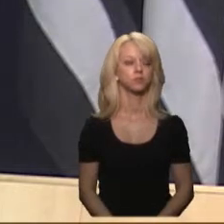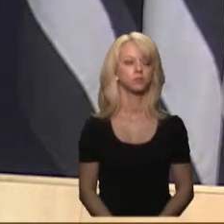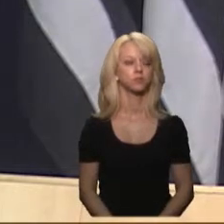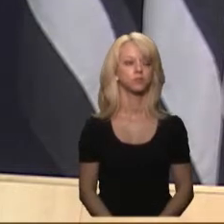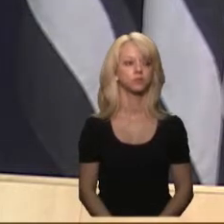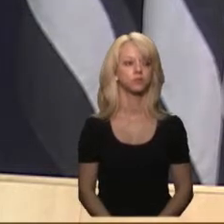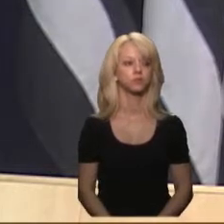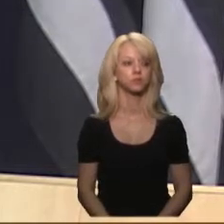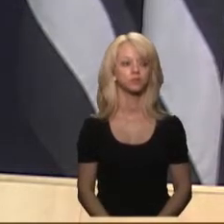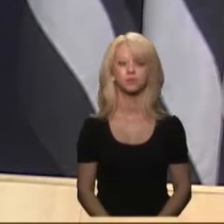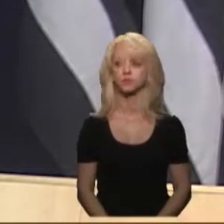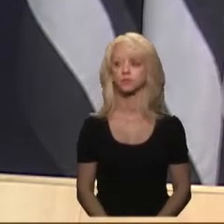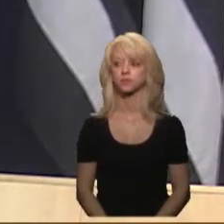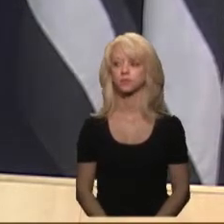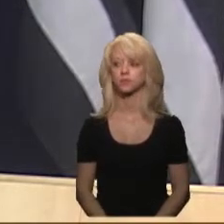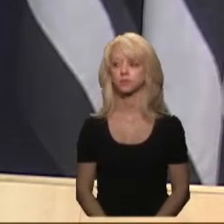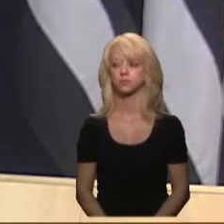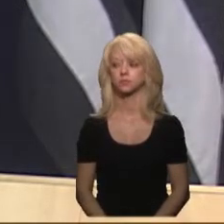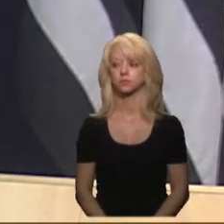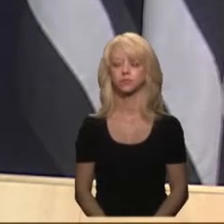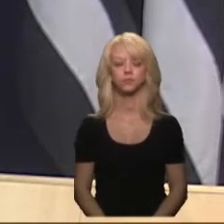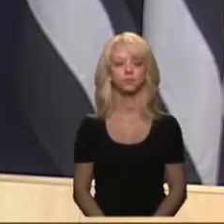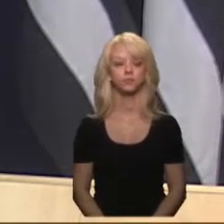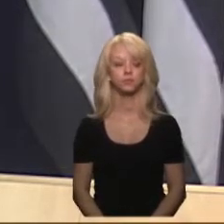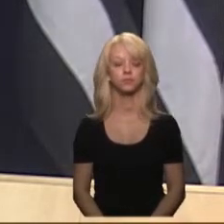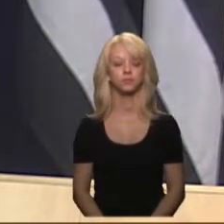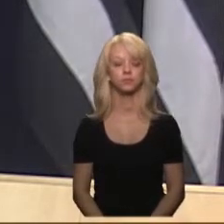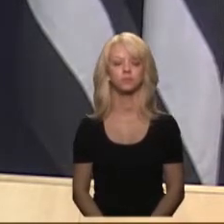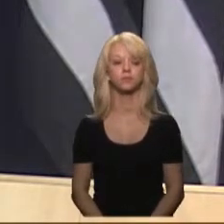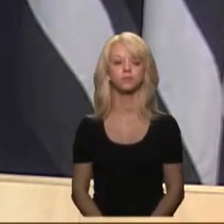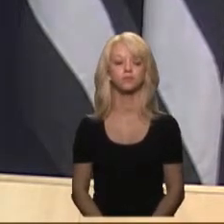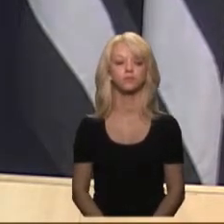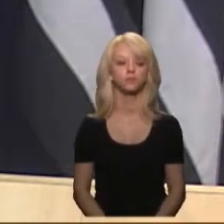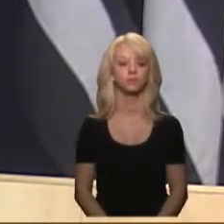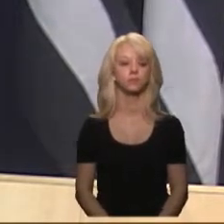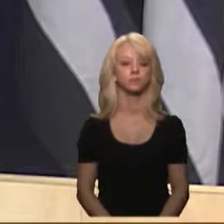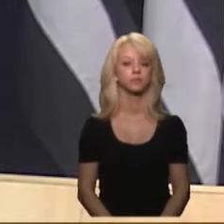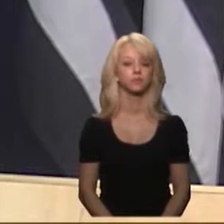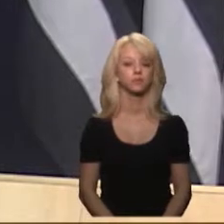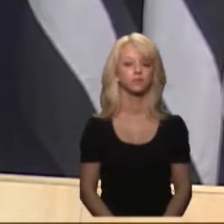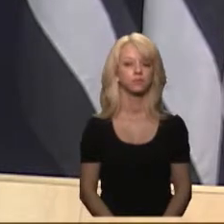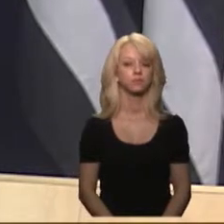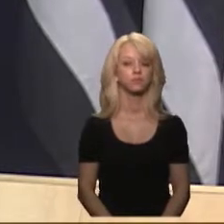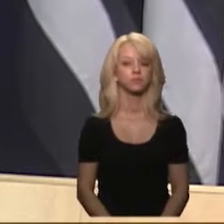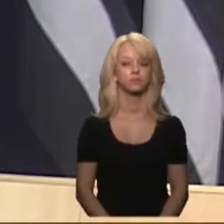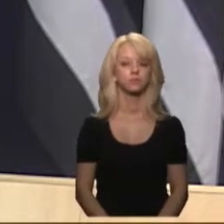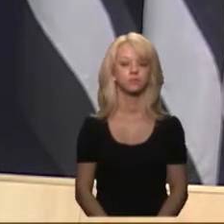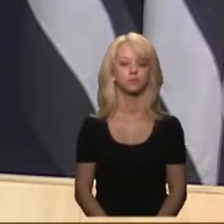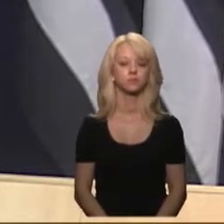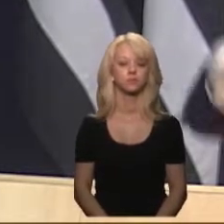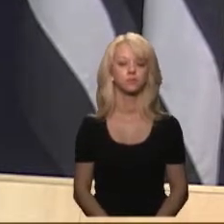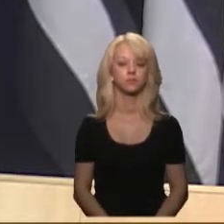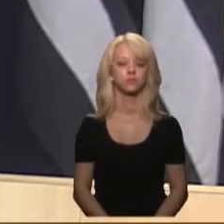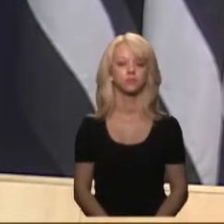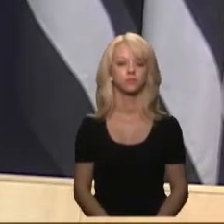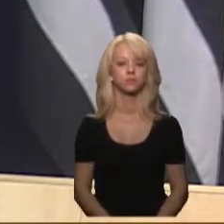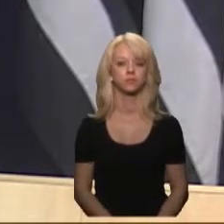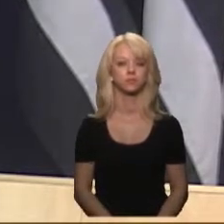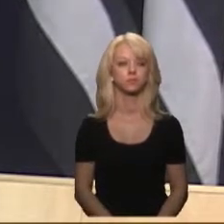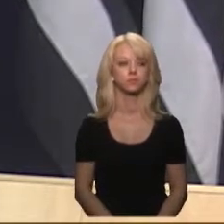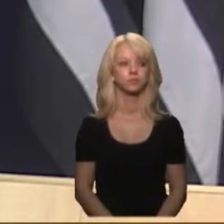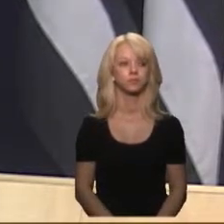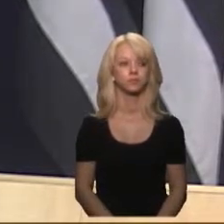gente coloca que deve prever dentro dessa contratação, porque a Prefeitura, a Câmara e a Universidade de